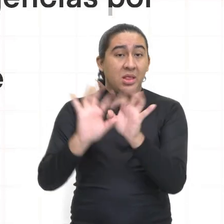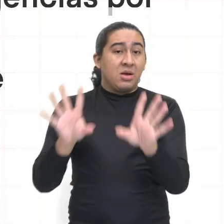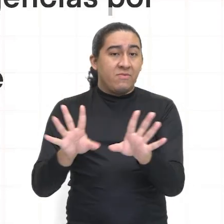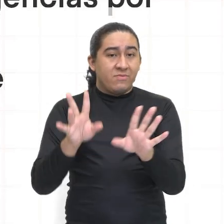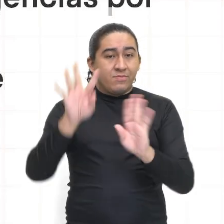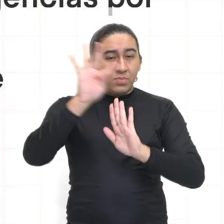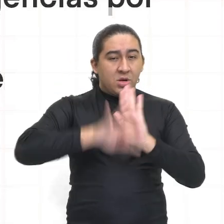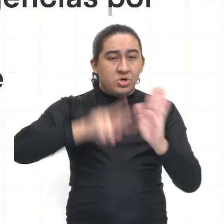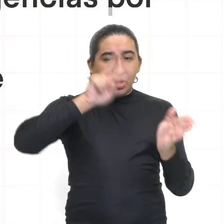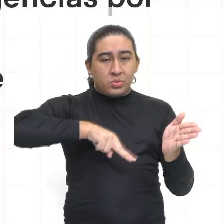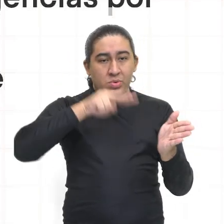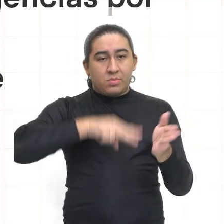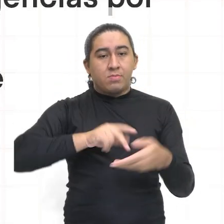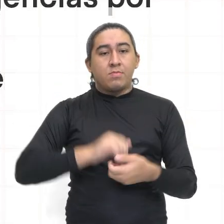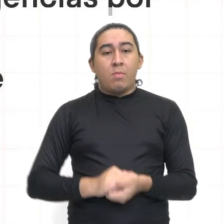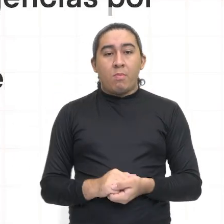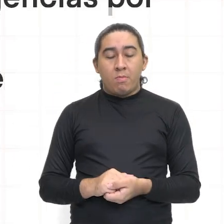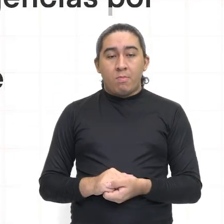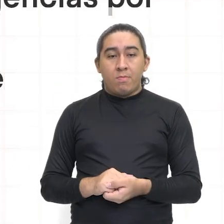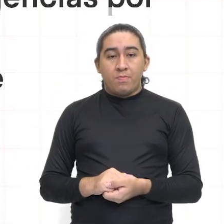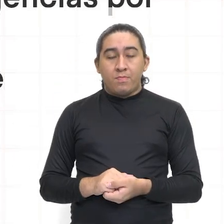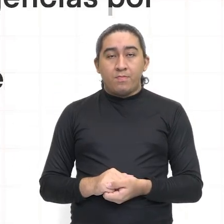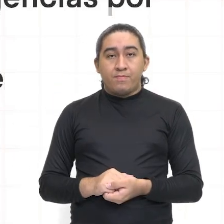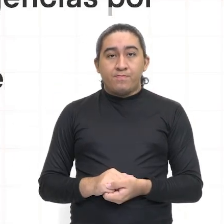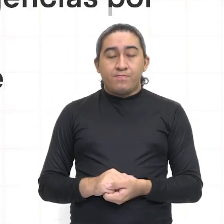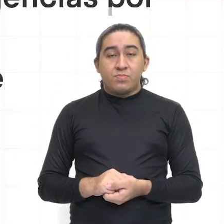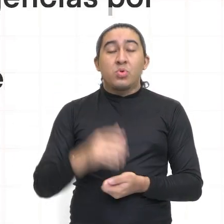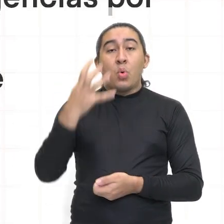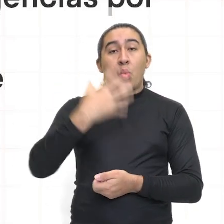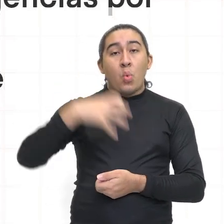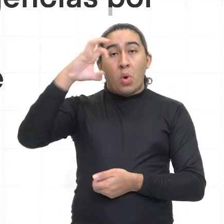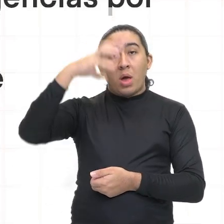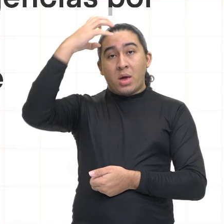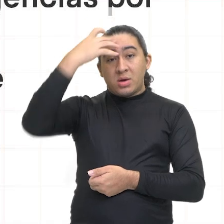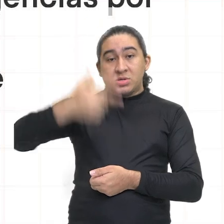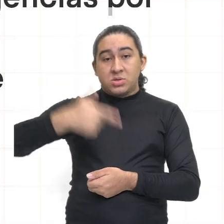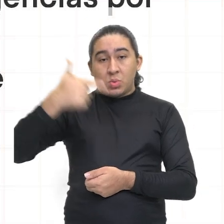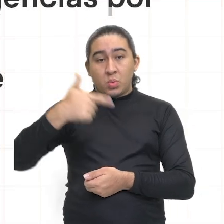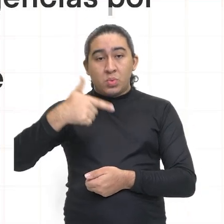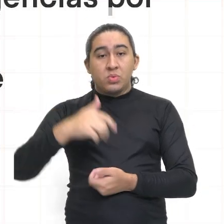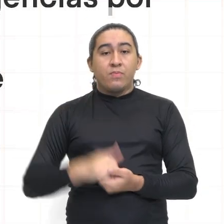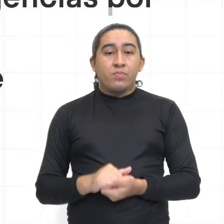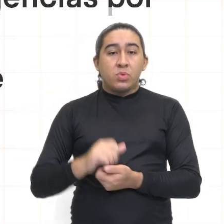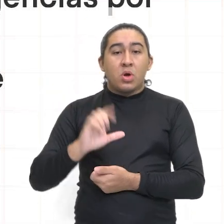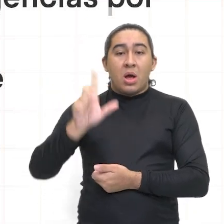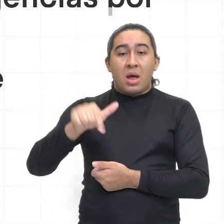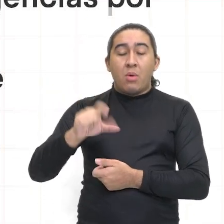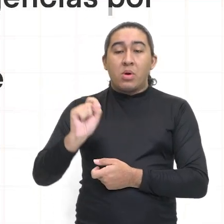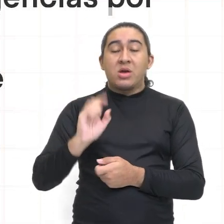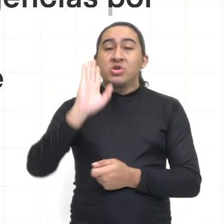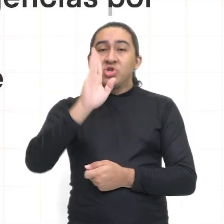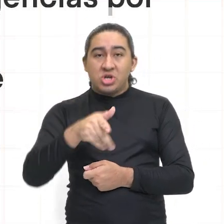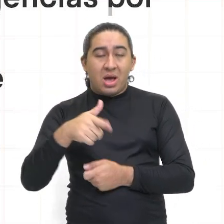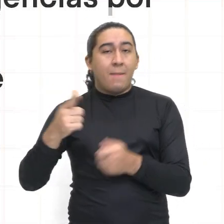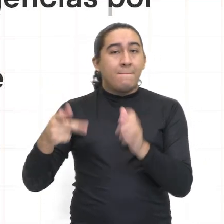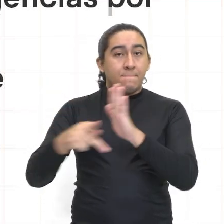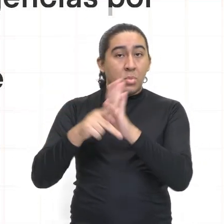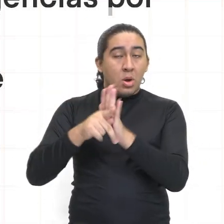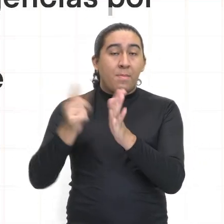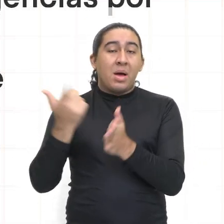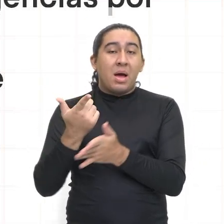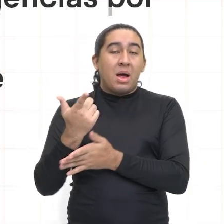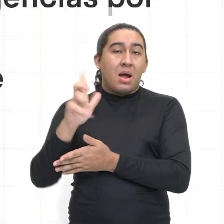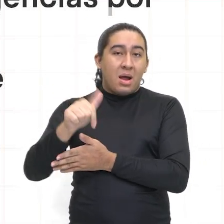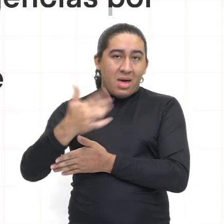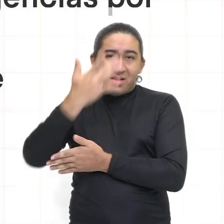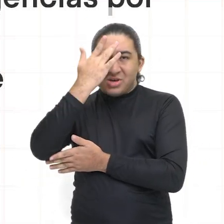seguinte: o vice-rei, o Lord Lillington, declarou a Índia em guerra contra a Alemanha nazista,